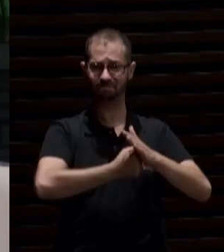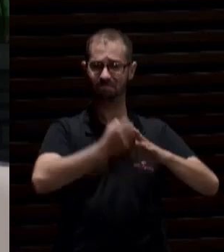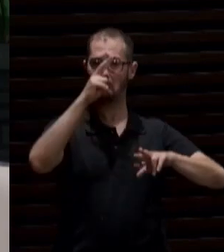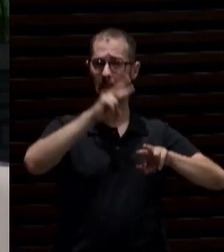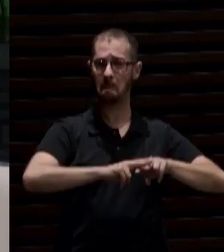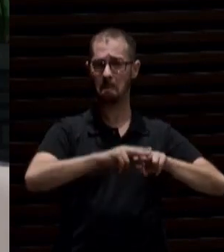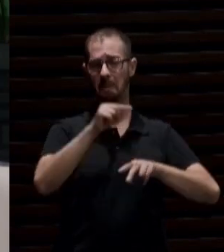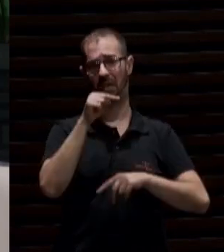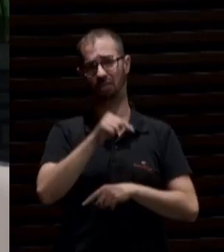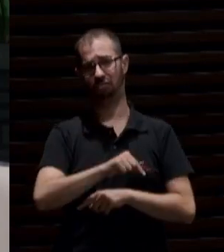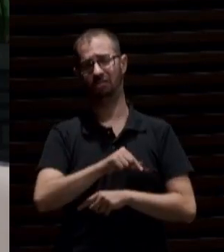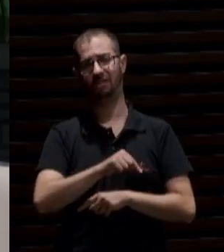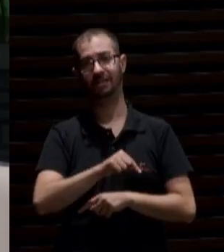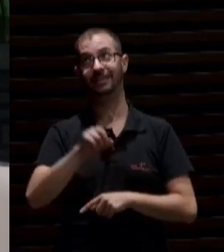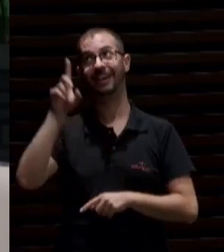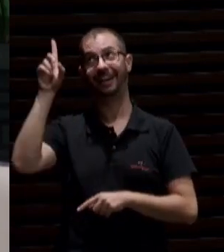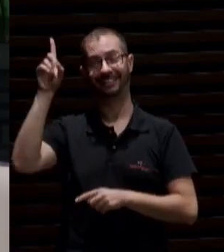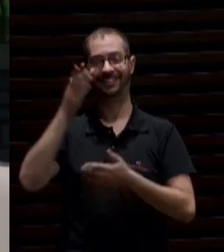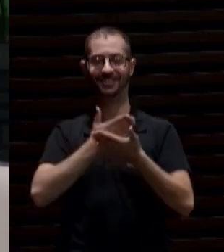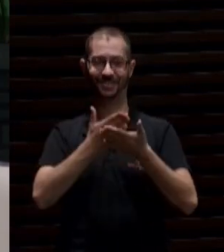aí, meus irmãos, que Deus entra na história.